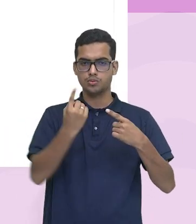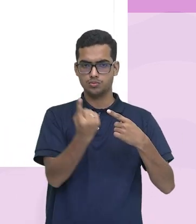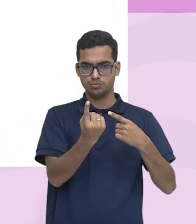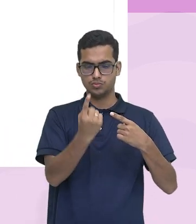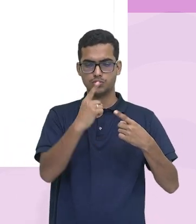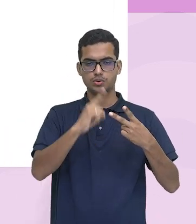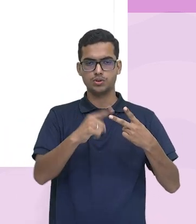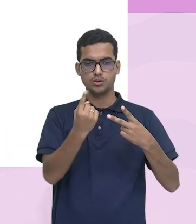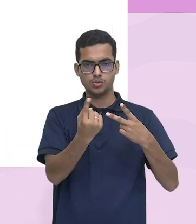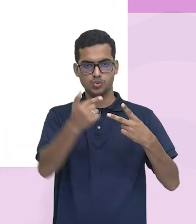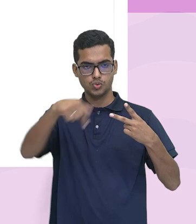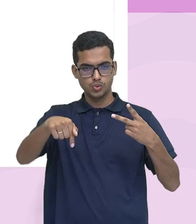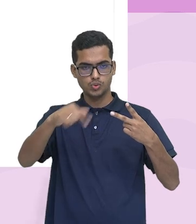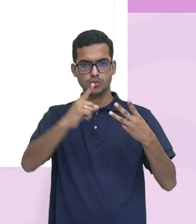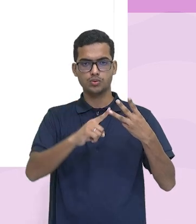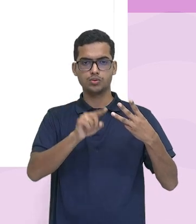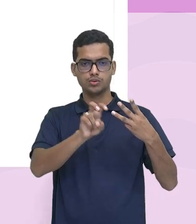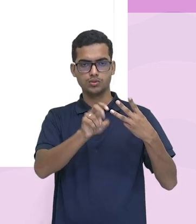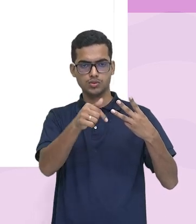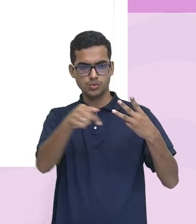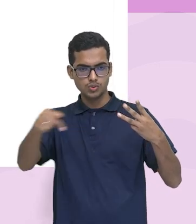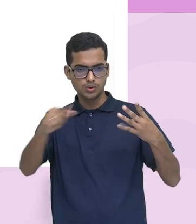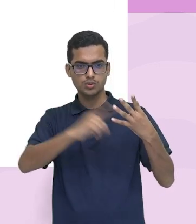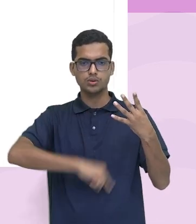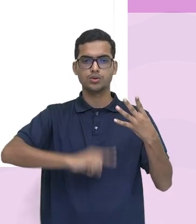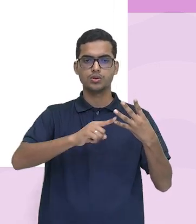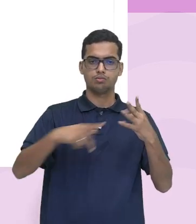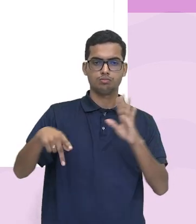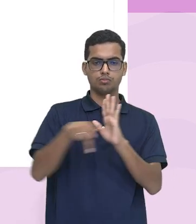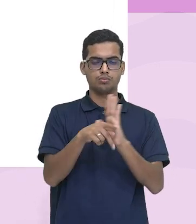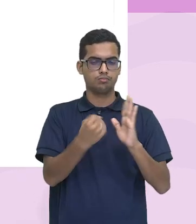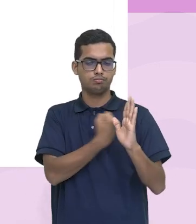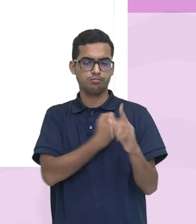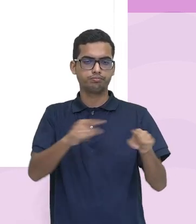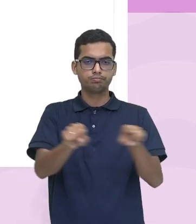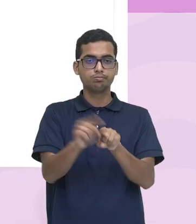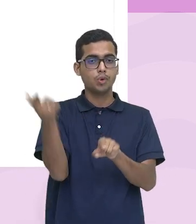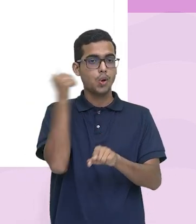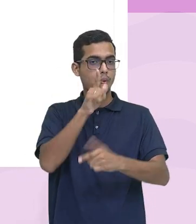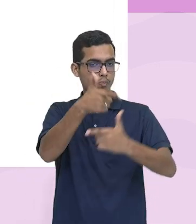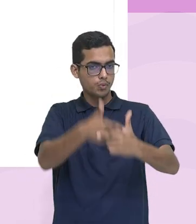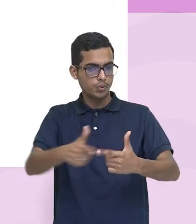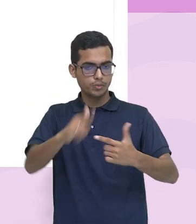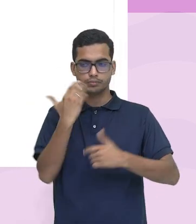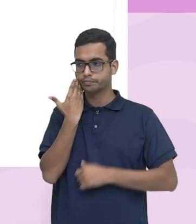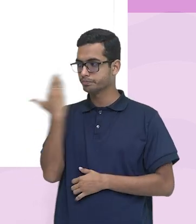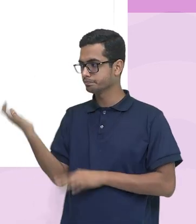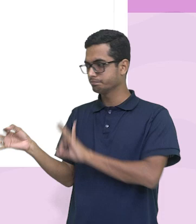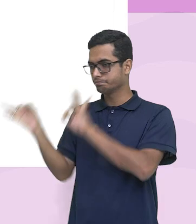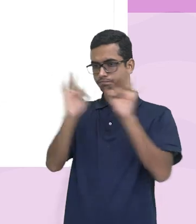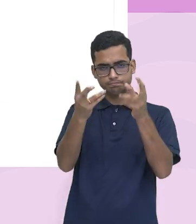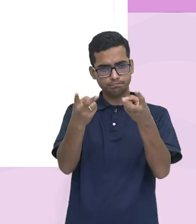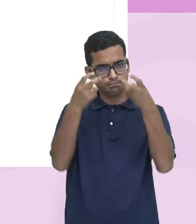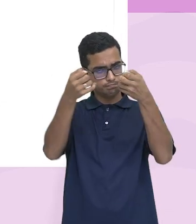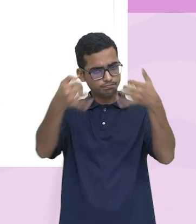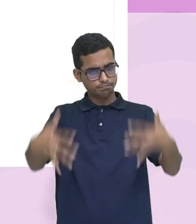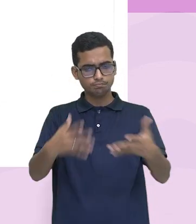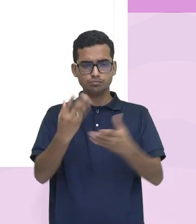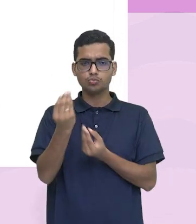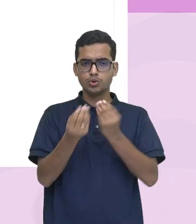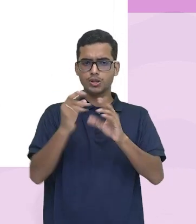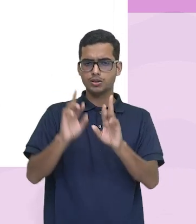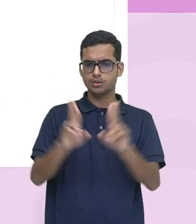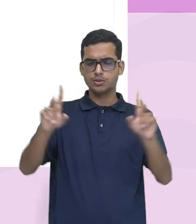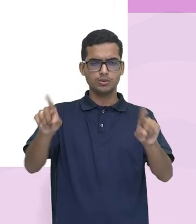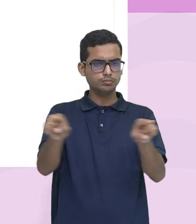1, o 17, o 577 e ele mesmo. Então vejam só a diferença, não é?